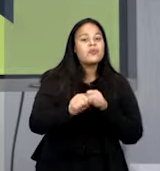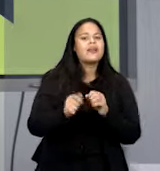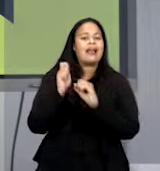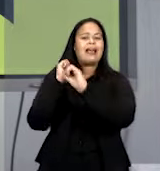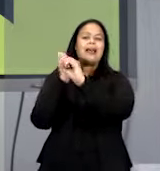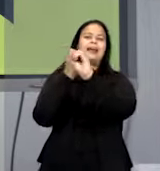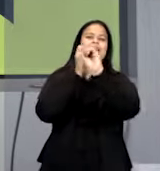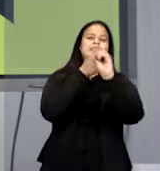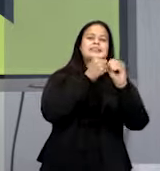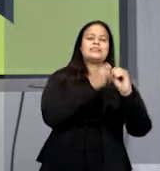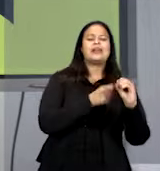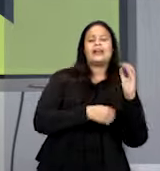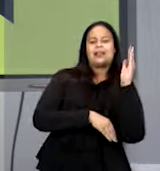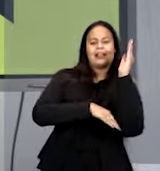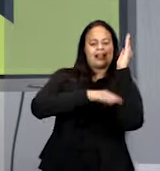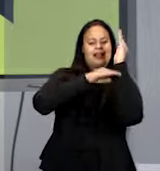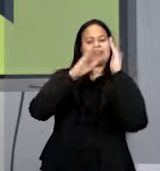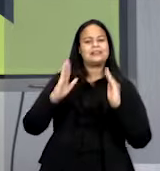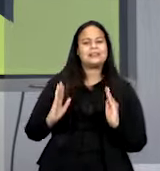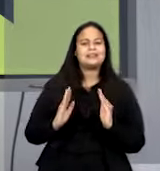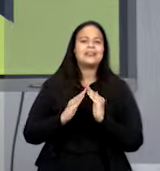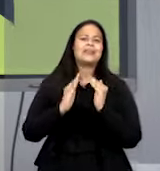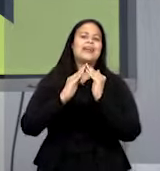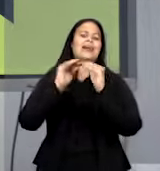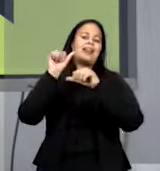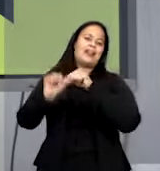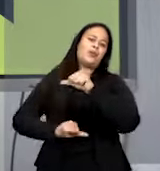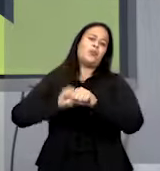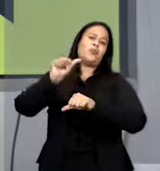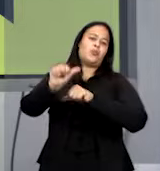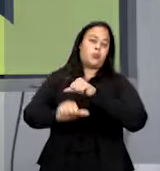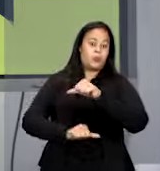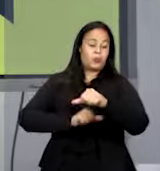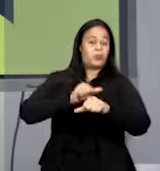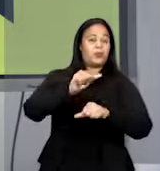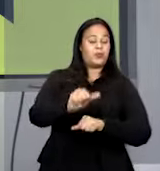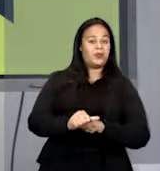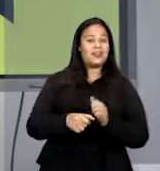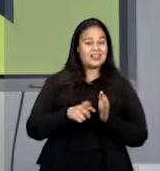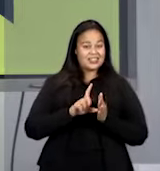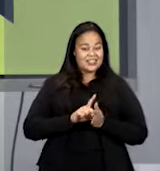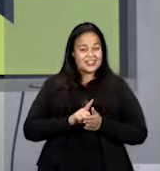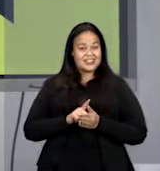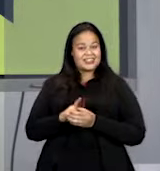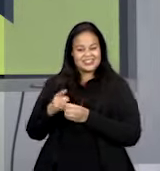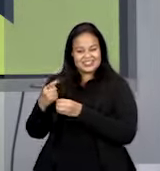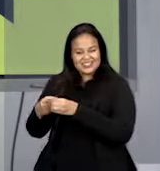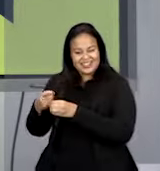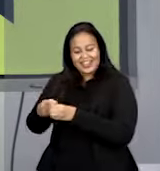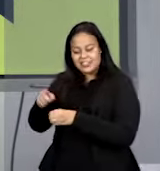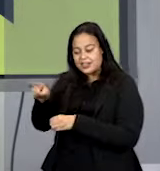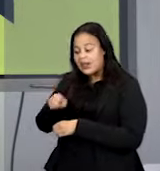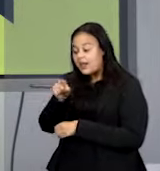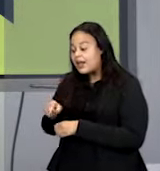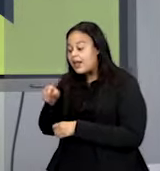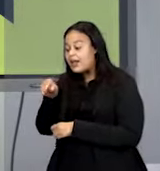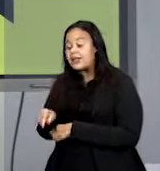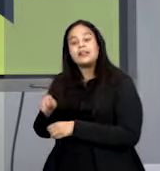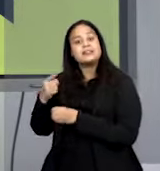Não existe um lugar que já estava demarcado para uma cidade acontecer. Antes disso, ele